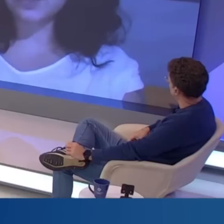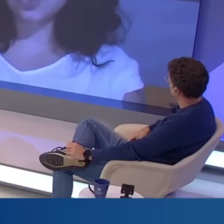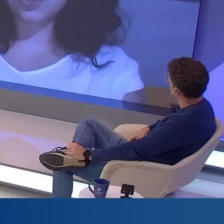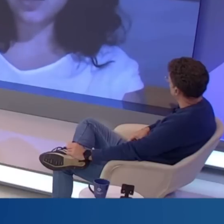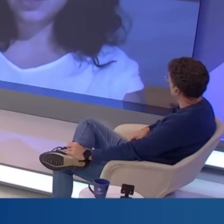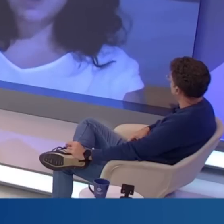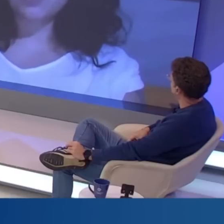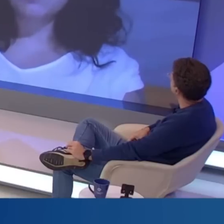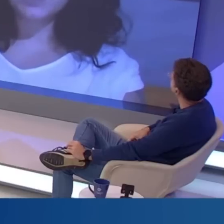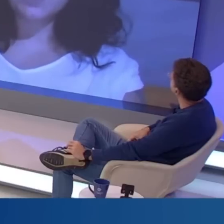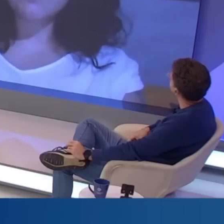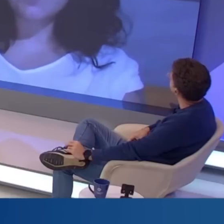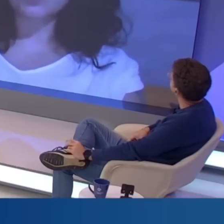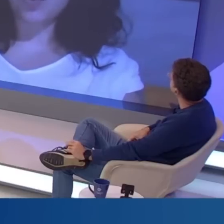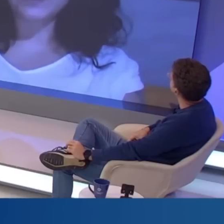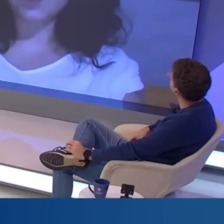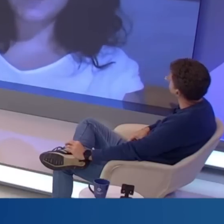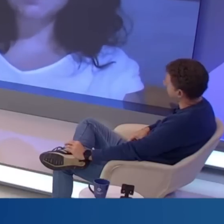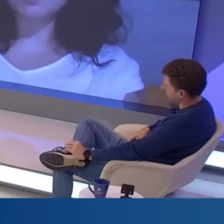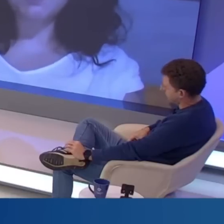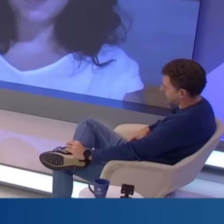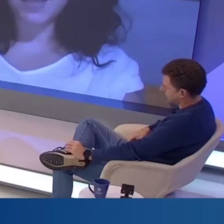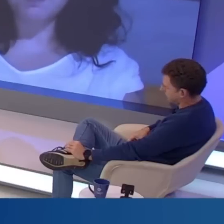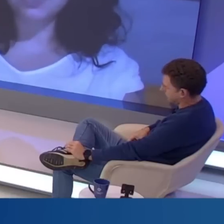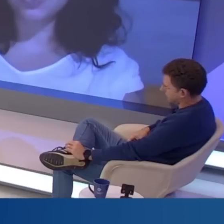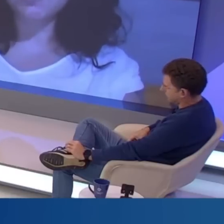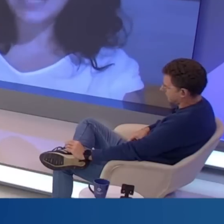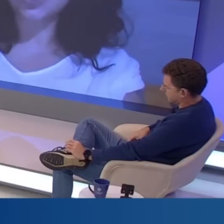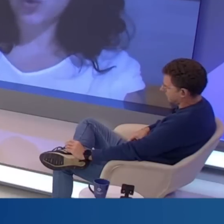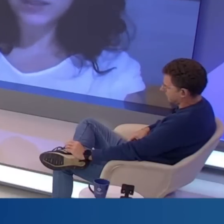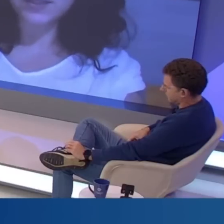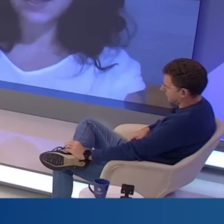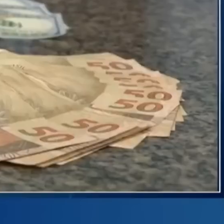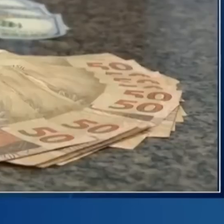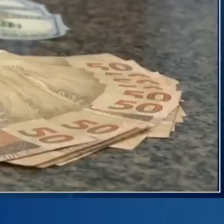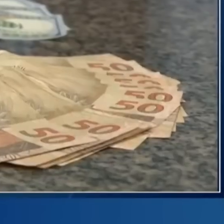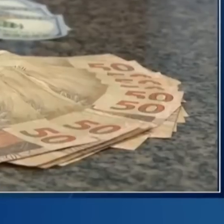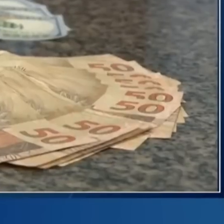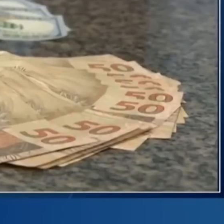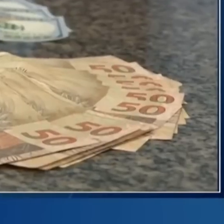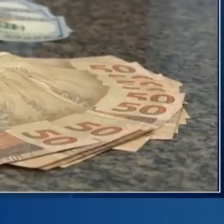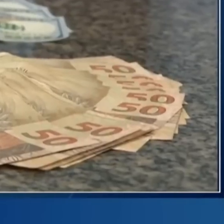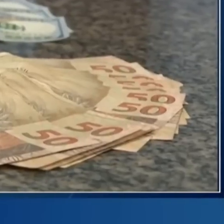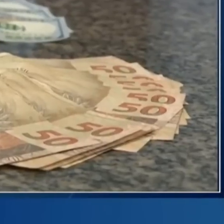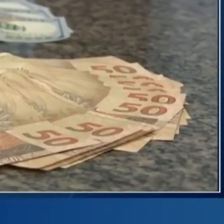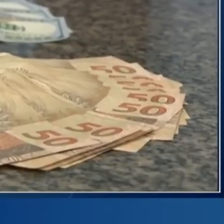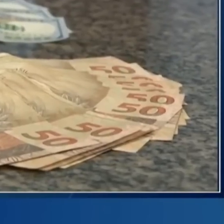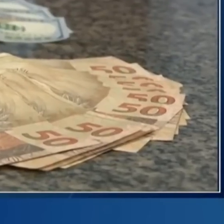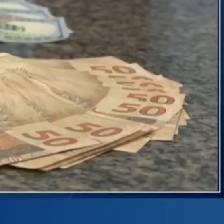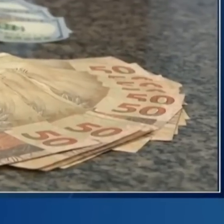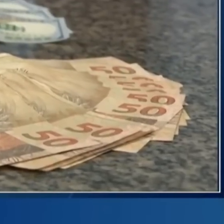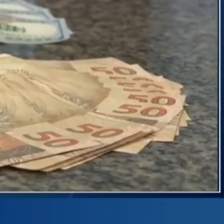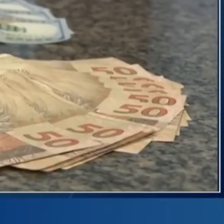faz sentido numa economia que não voltou a ter o mesmo PIB per capita de 2014? A gente está há 10 anos